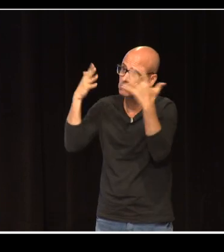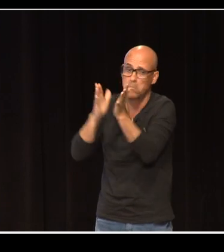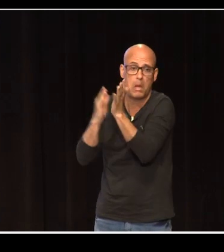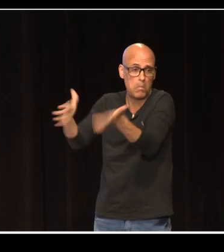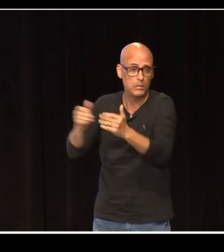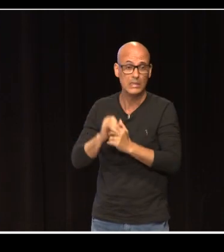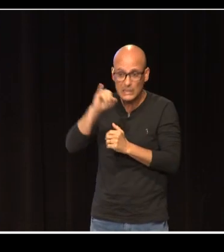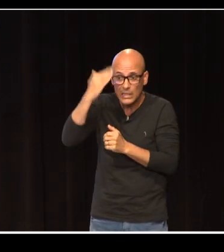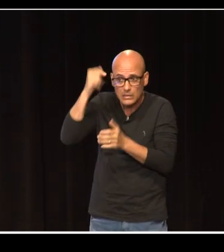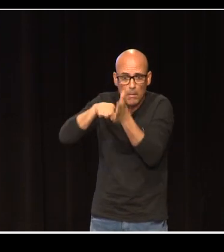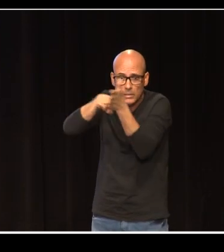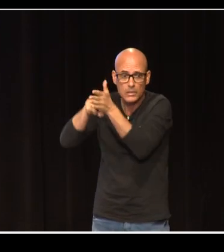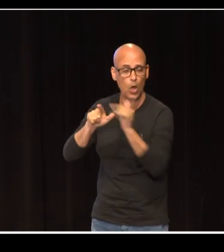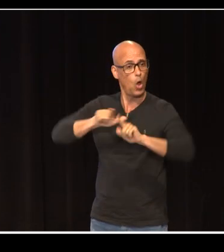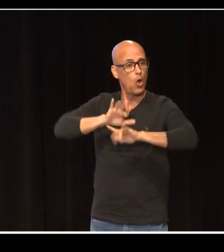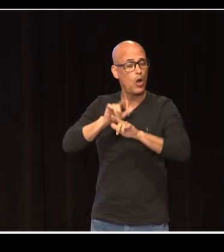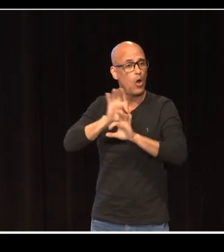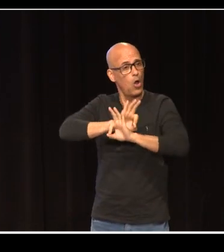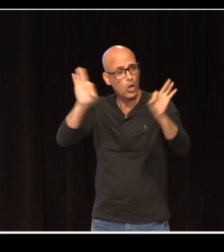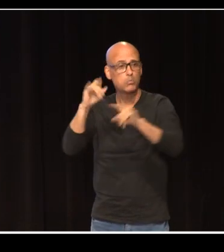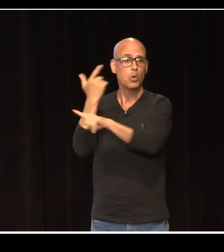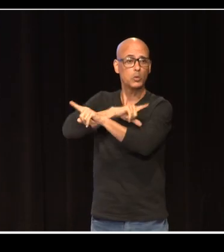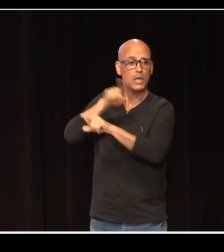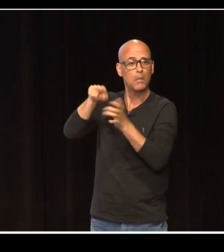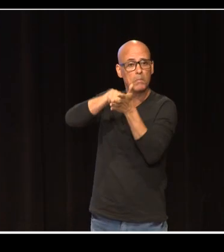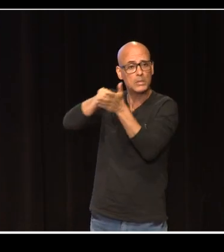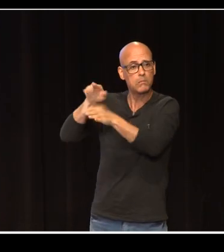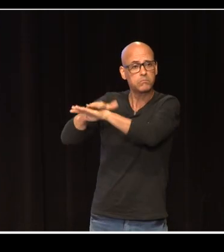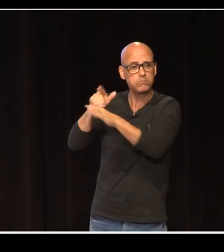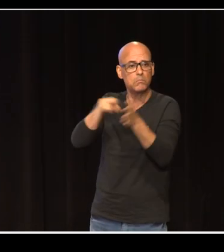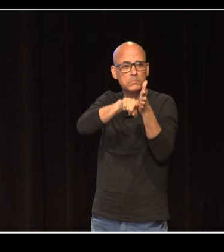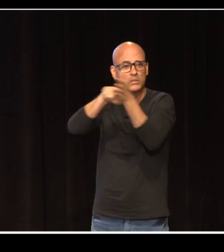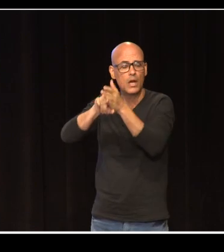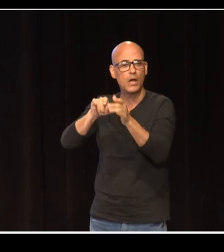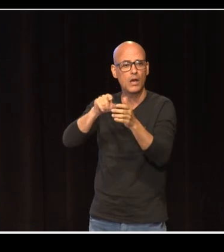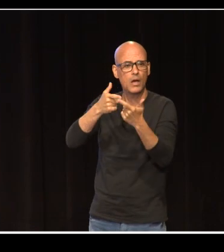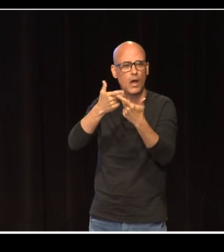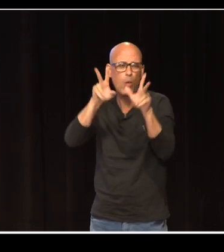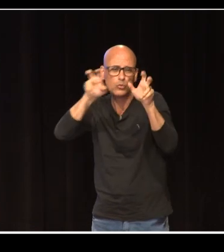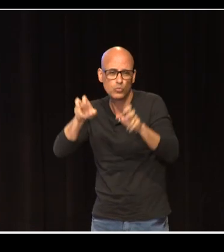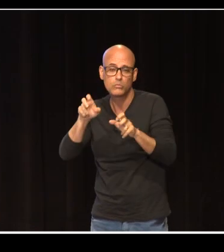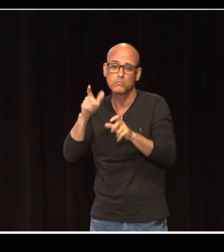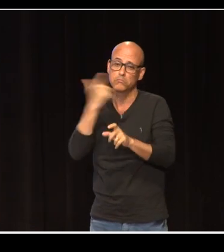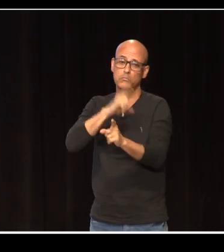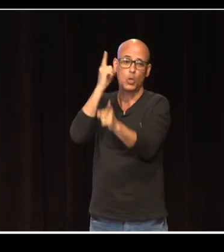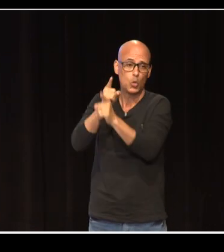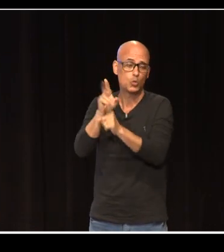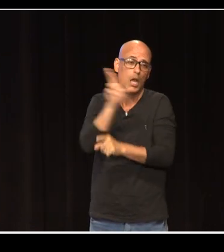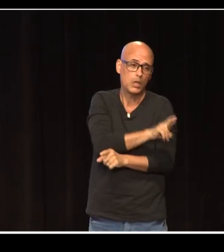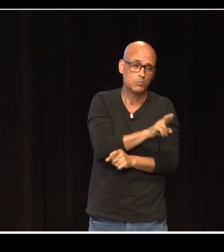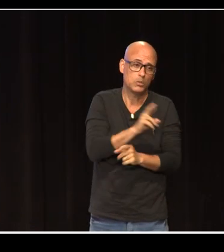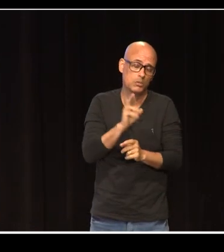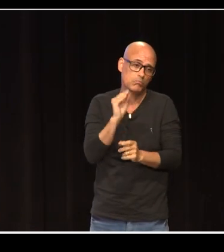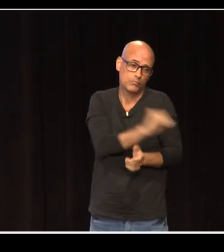questão, ótimo. Ele sabe pesquisar na internet, sabe buscar na internet a resposta para aquilo ali. Claro que não vai ter